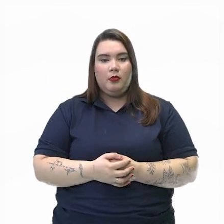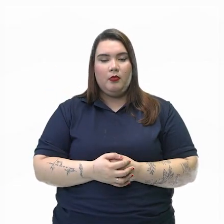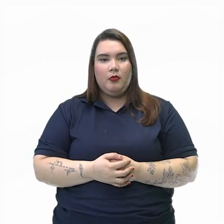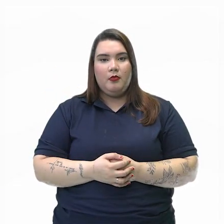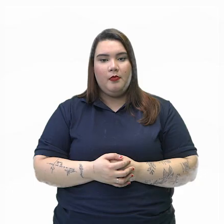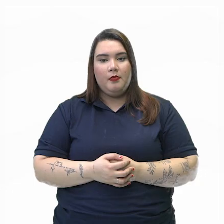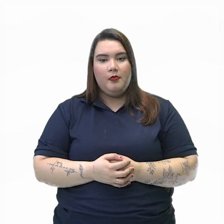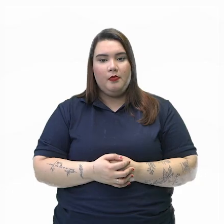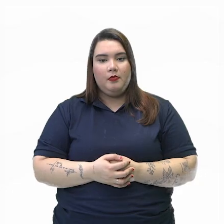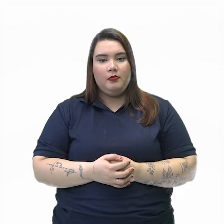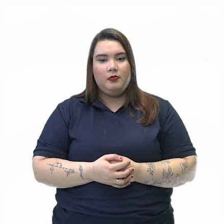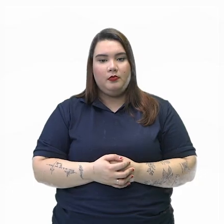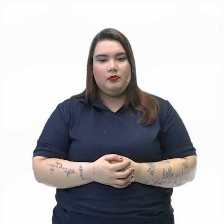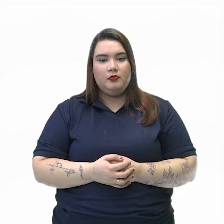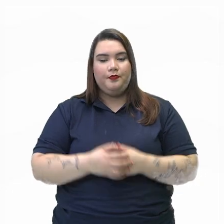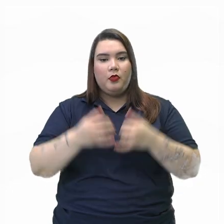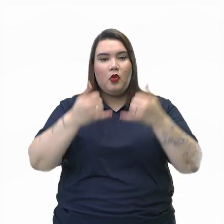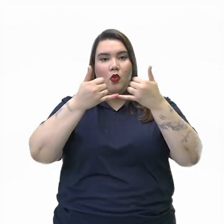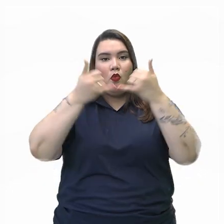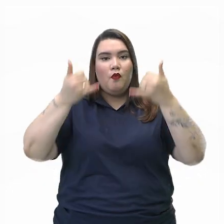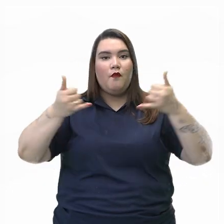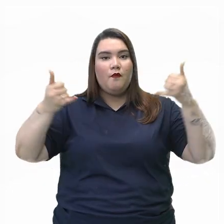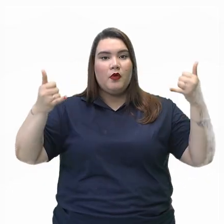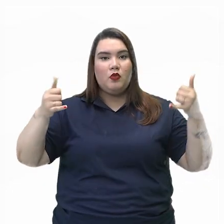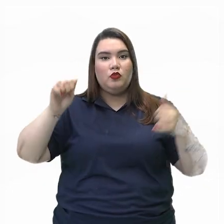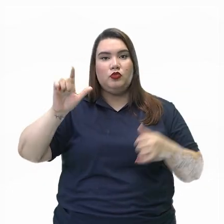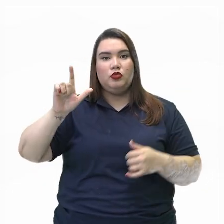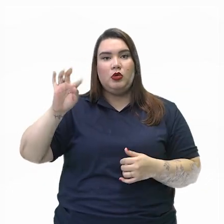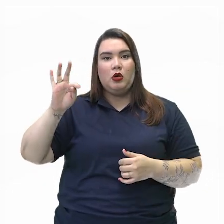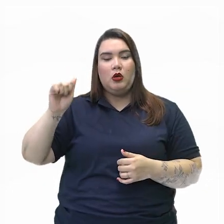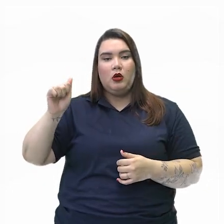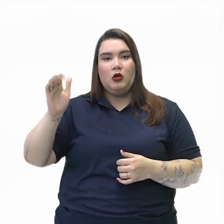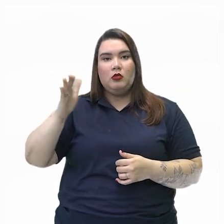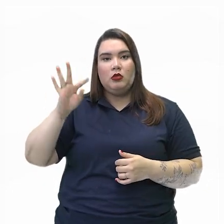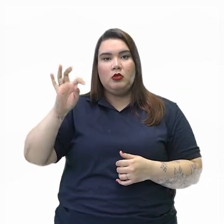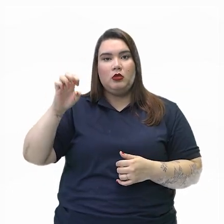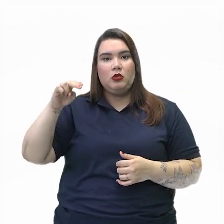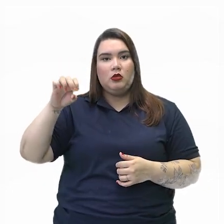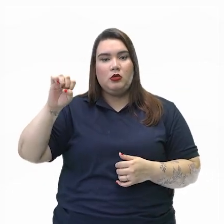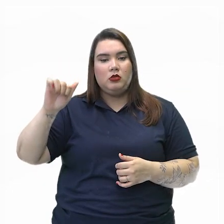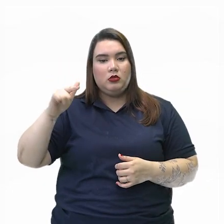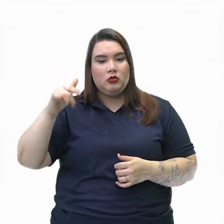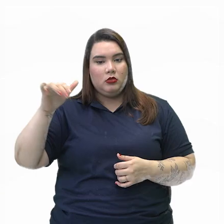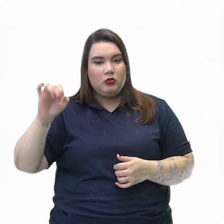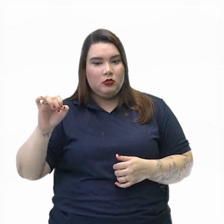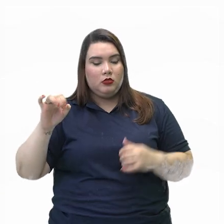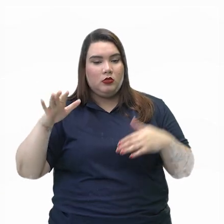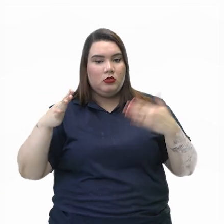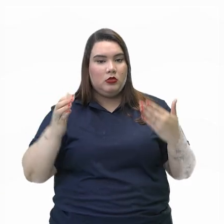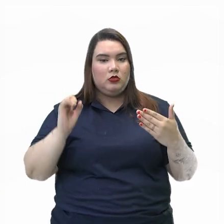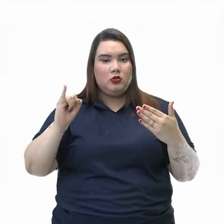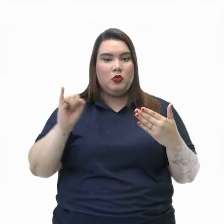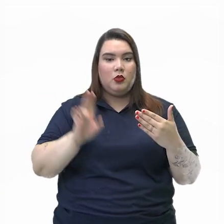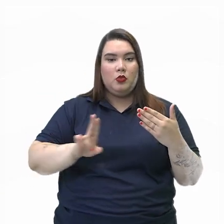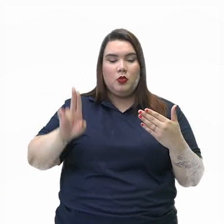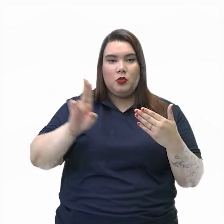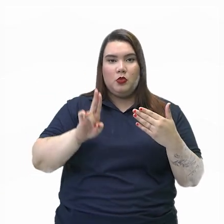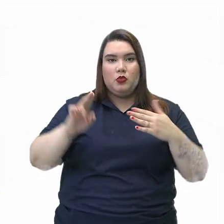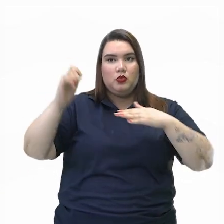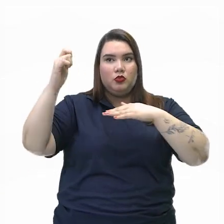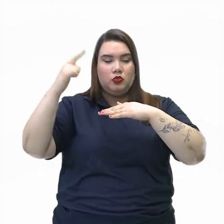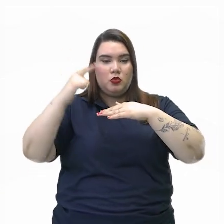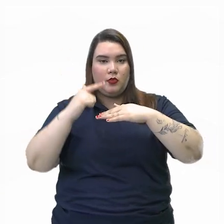Como é que se dizem? A fio de alta tensão. E eles estão desconectados quando eu ligo aí as